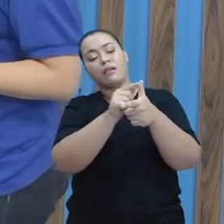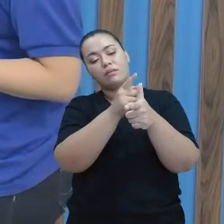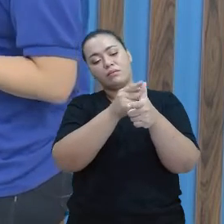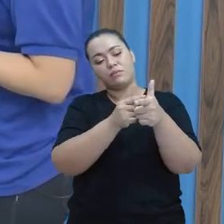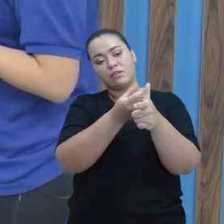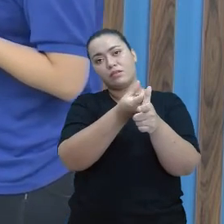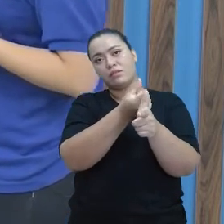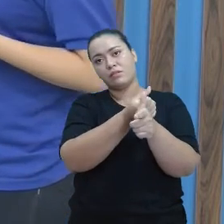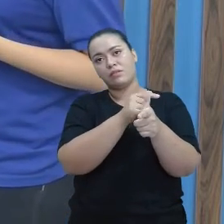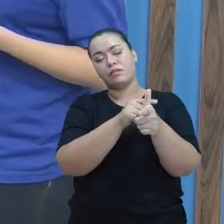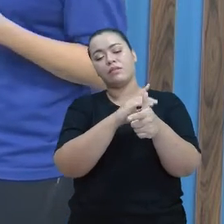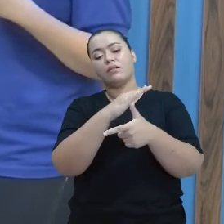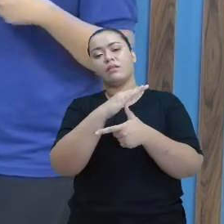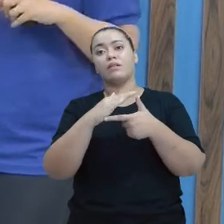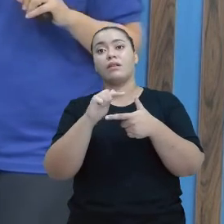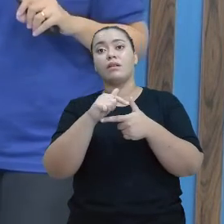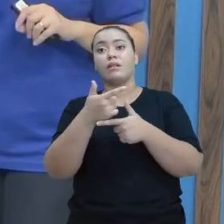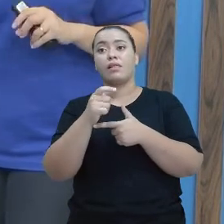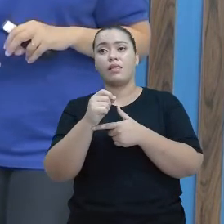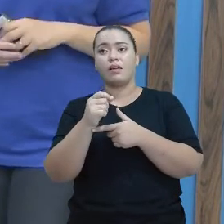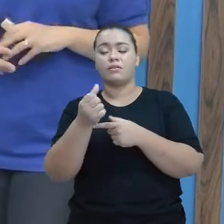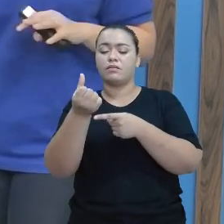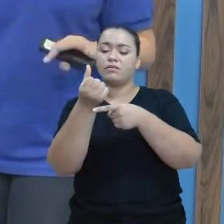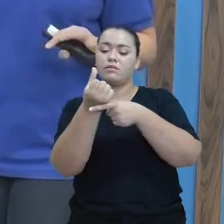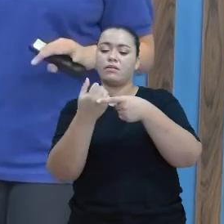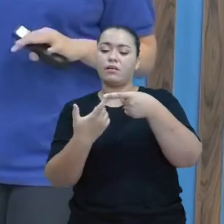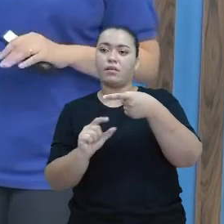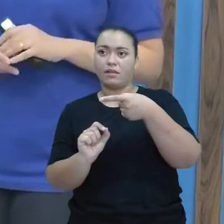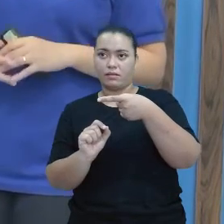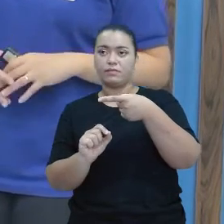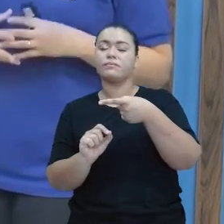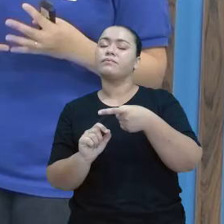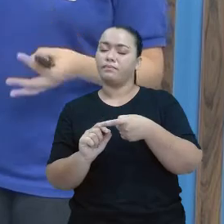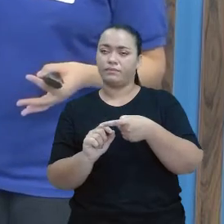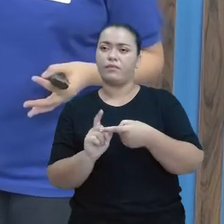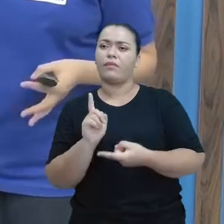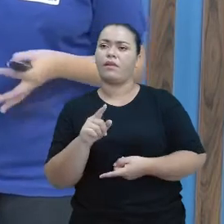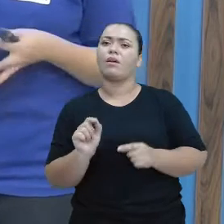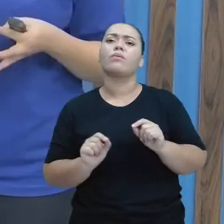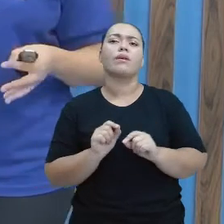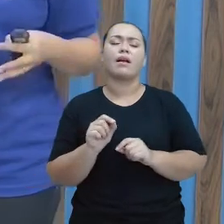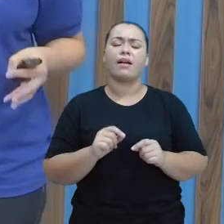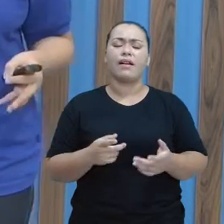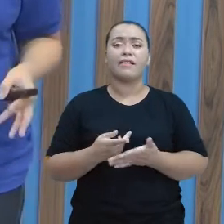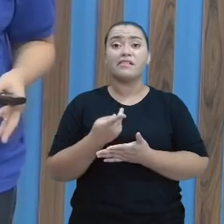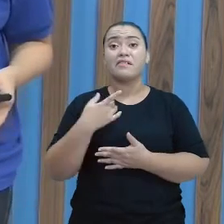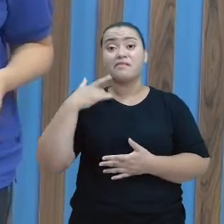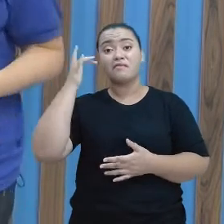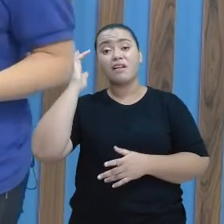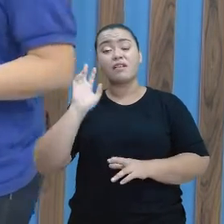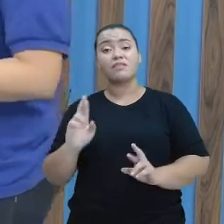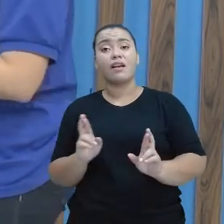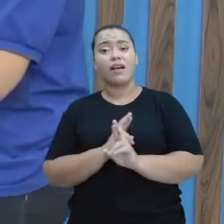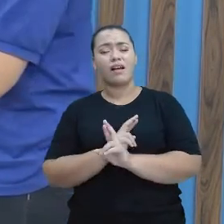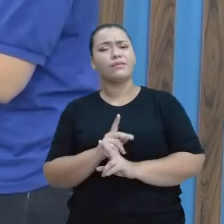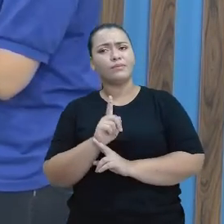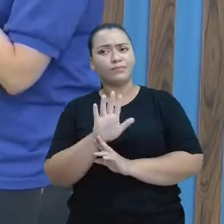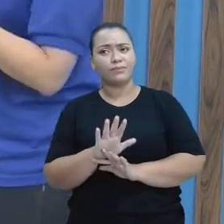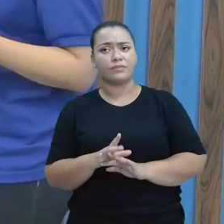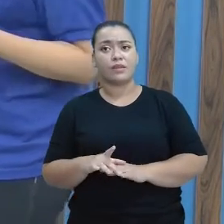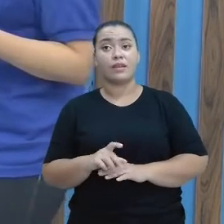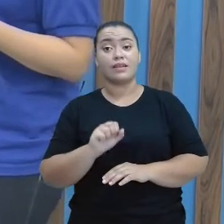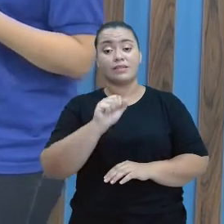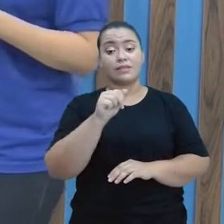6 dividido pelo 10, que é a nossa hipotenusa. Então, uma coisa que acaba sendo mais fácil para a gente montar as relações é que no seno